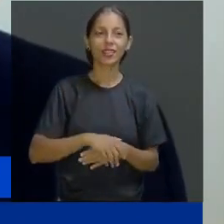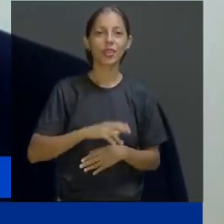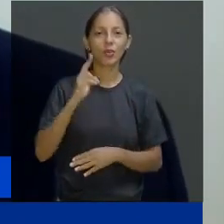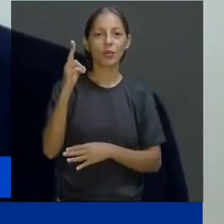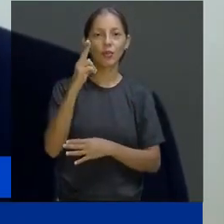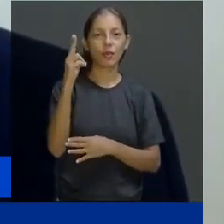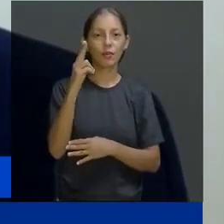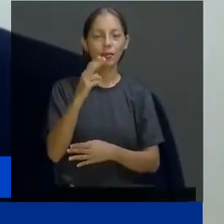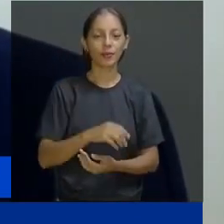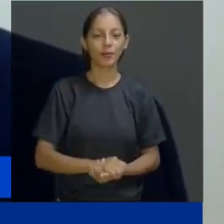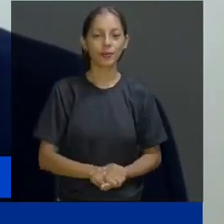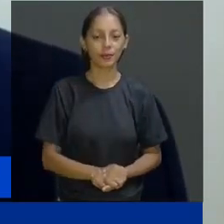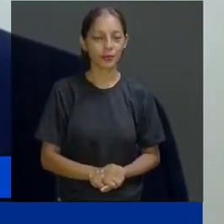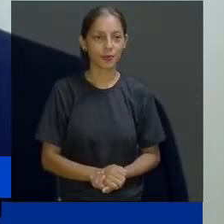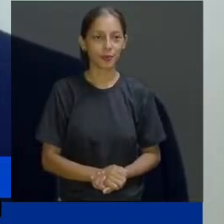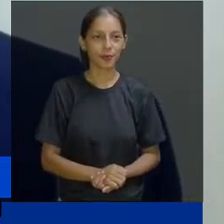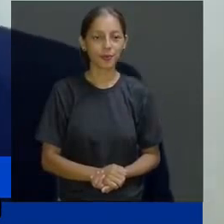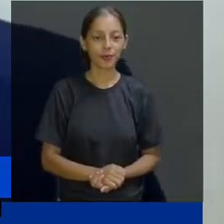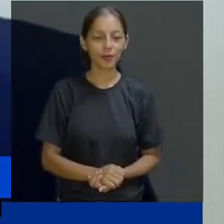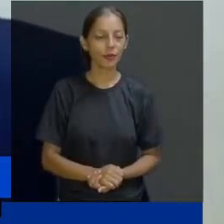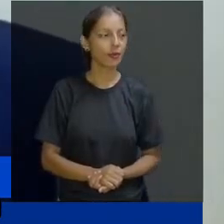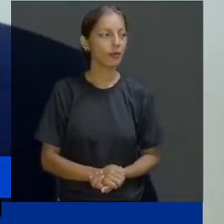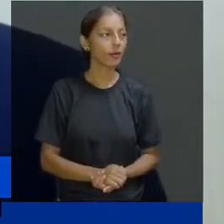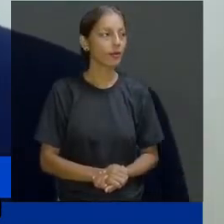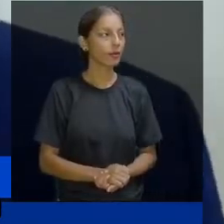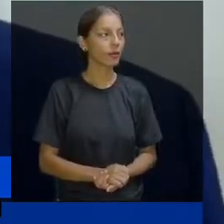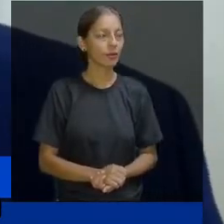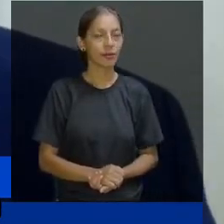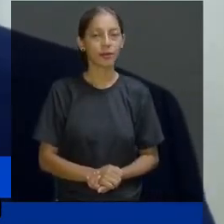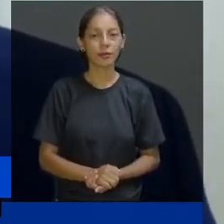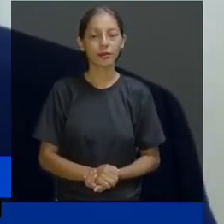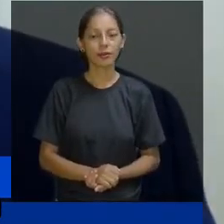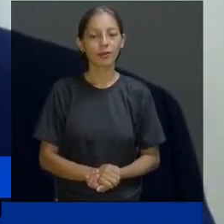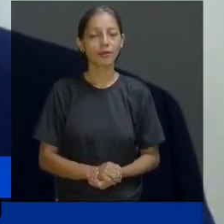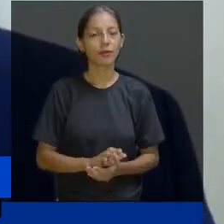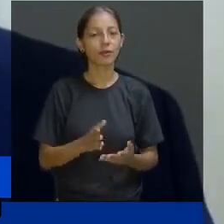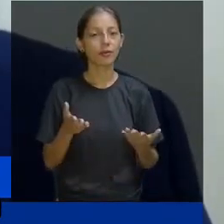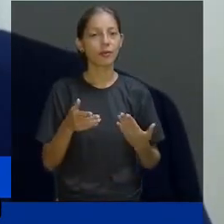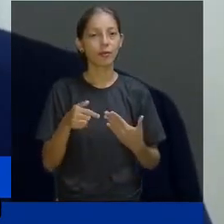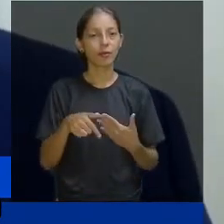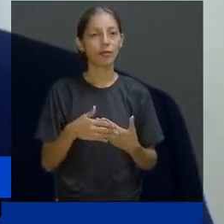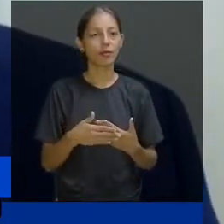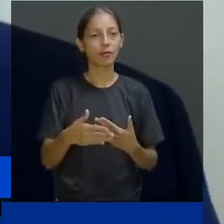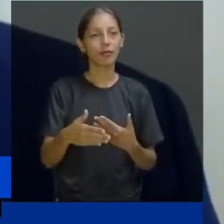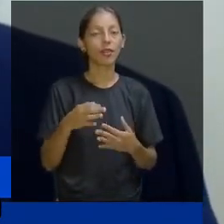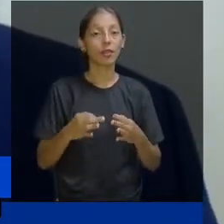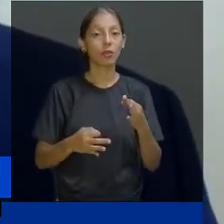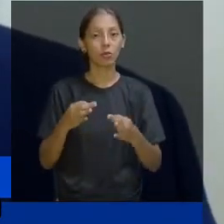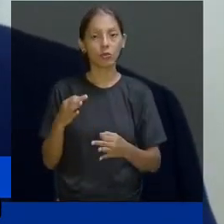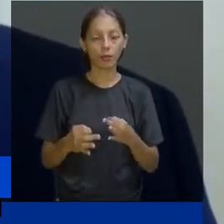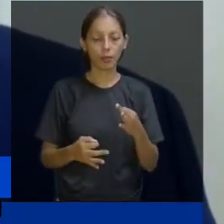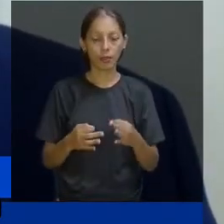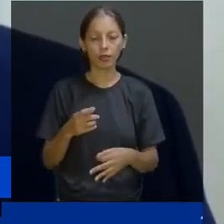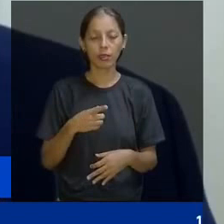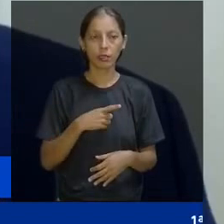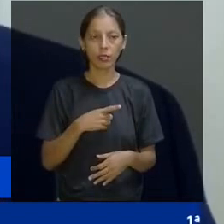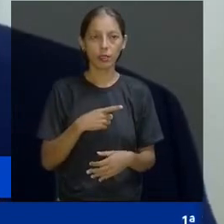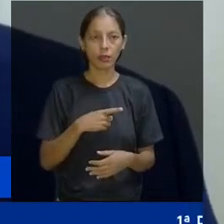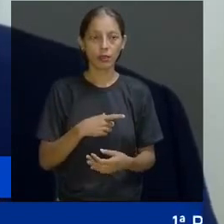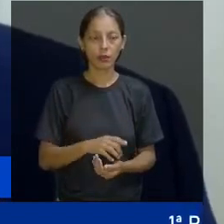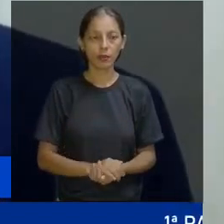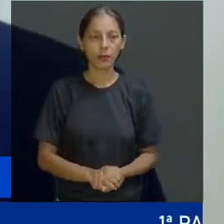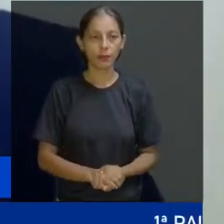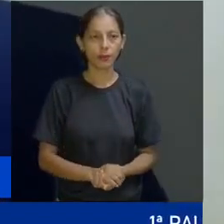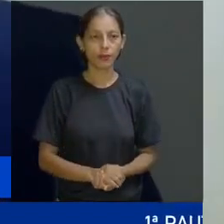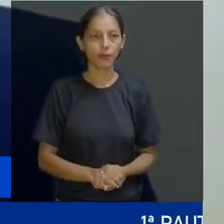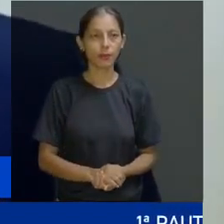Amapá. Em relação à ação em julgamento, trata-se de ação de impugnação de mandato eletivo contra candidatos ao cargo